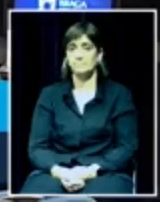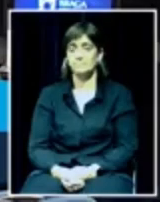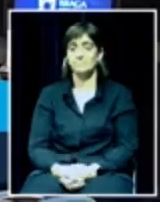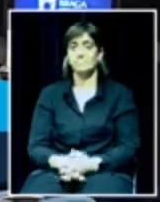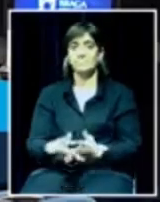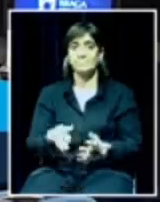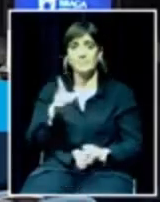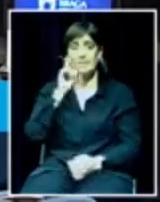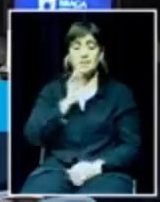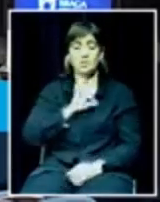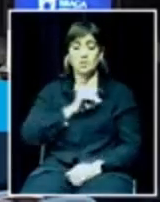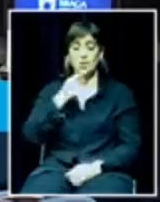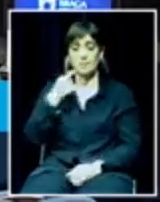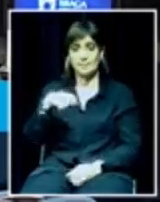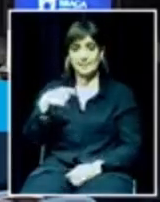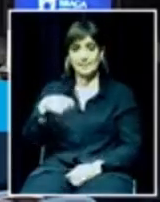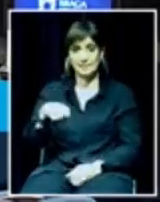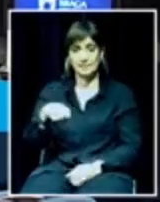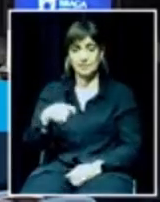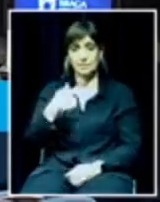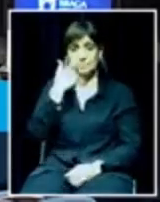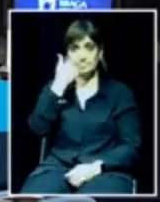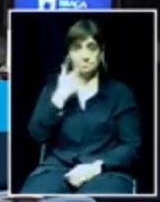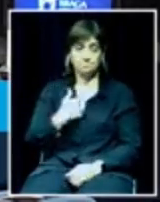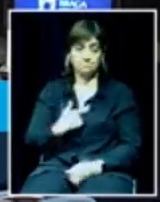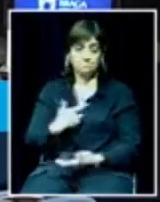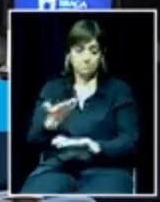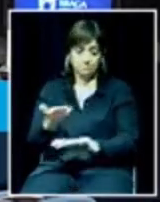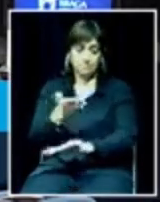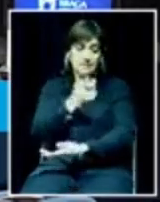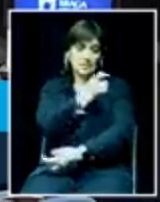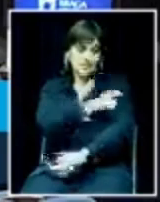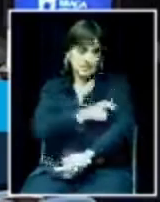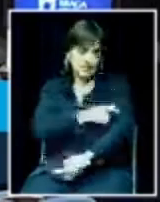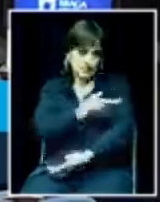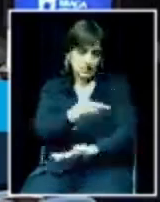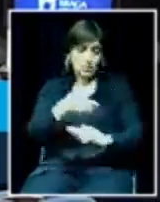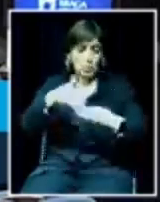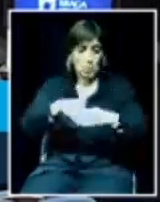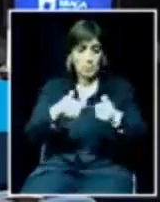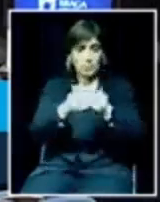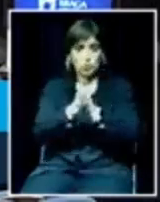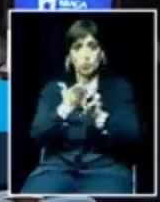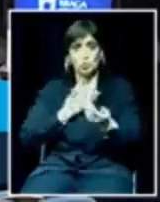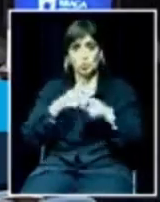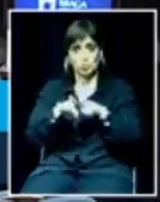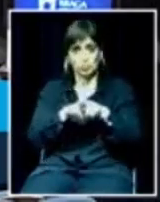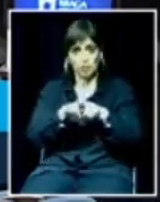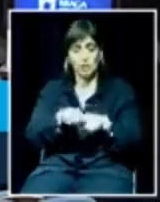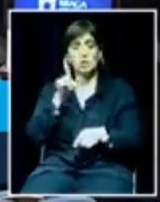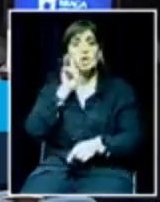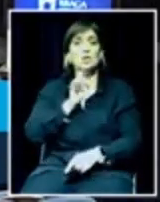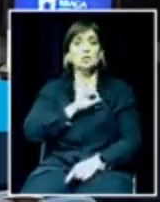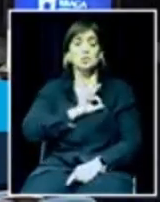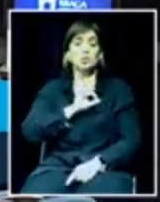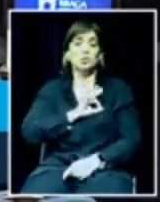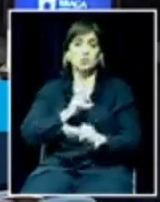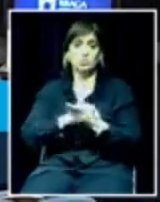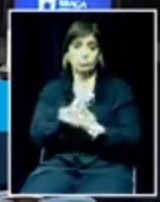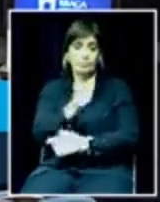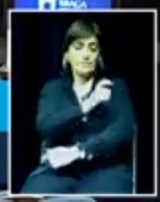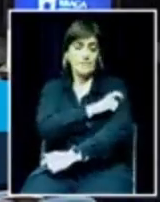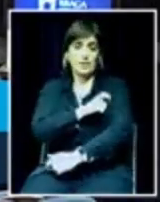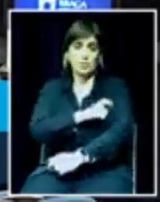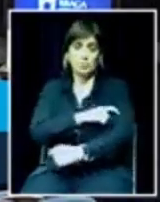senhora Presidente na pessoa de quem cumprimenta os demais deputados senhoras e senhores vereadores